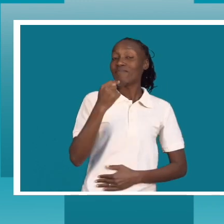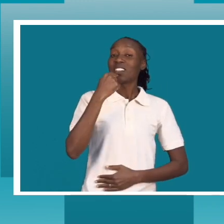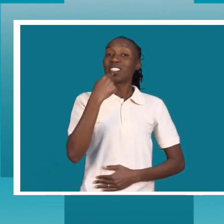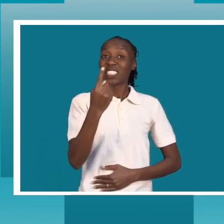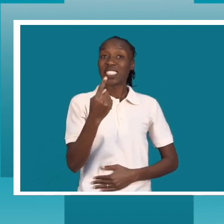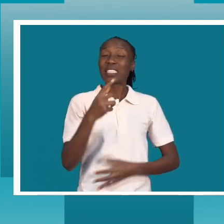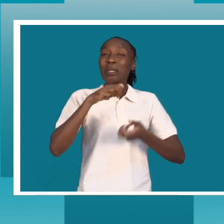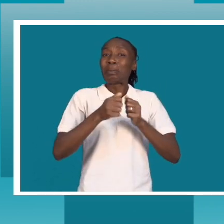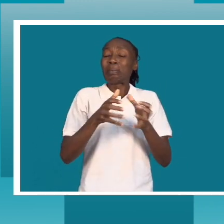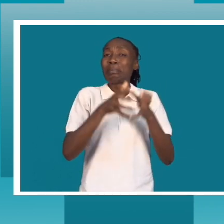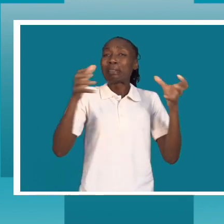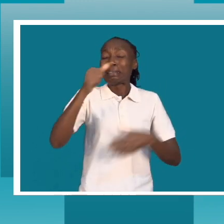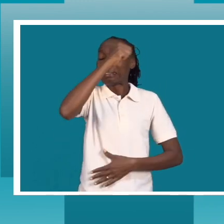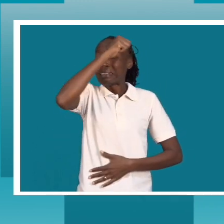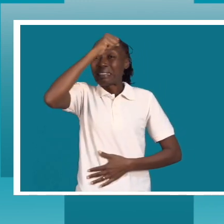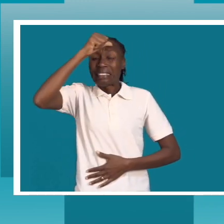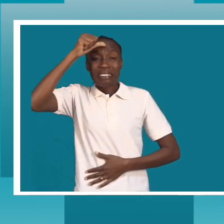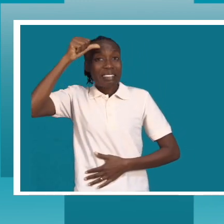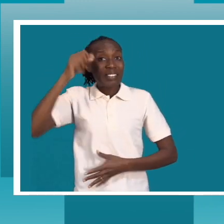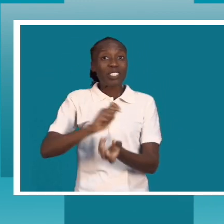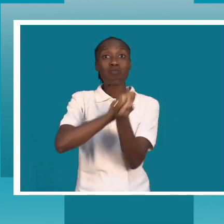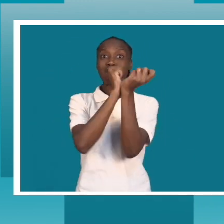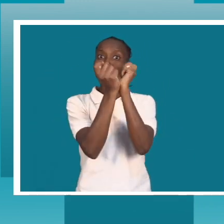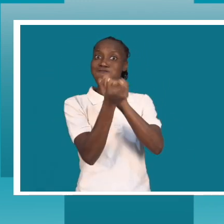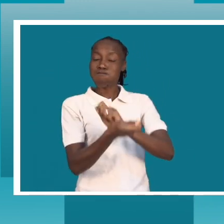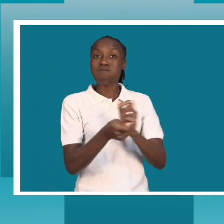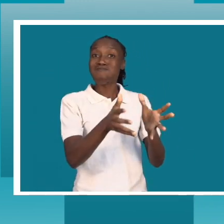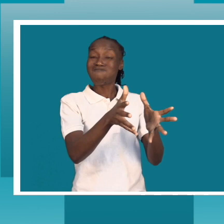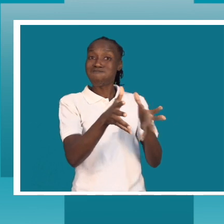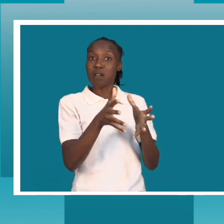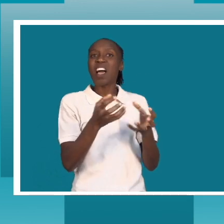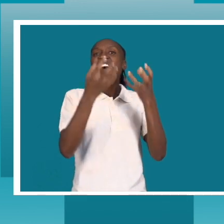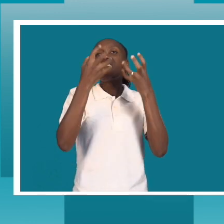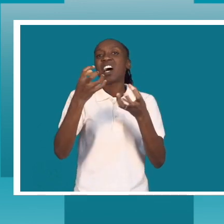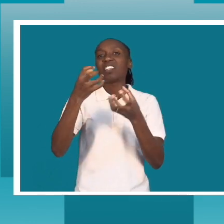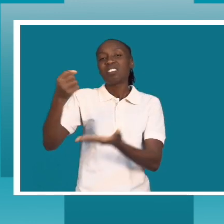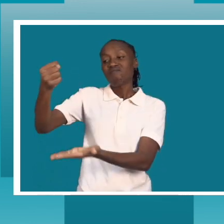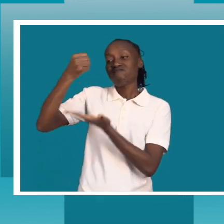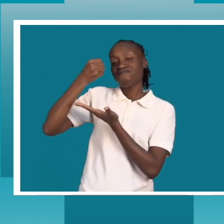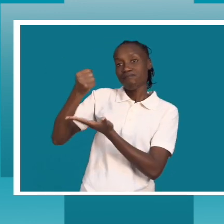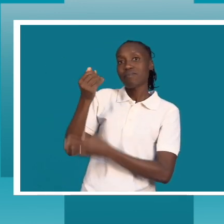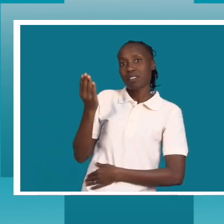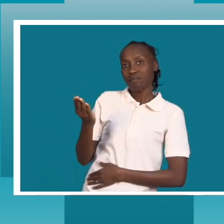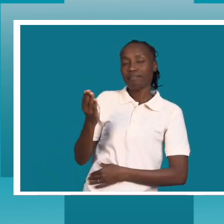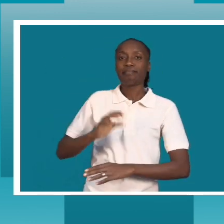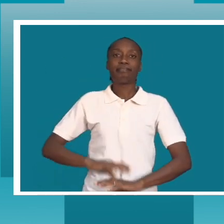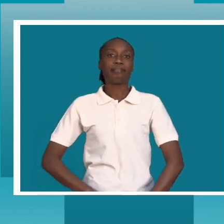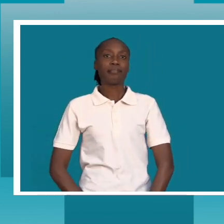das maiores dificuldades é trocar prótese por falta de recursos financeiros.